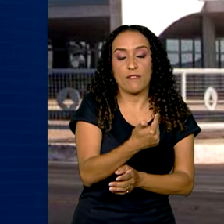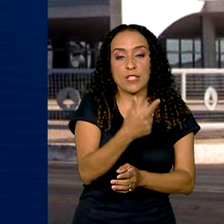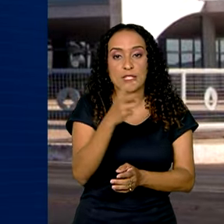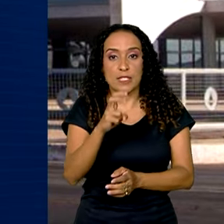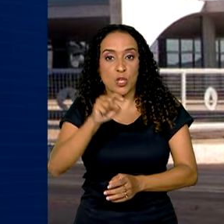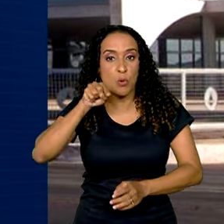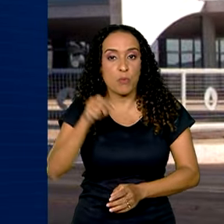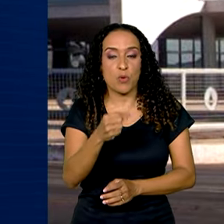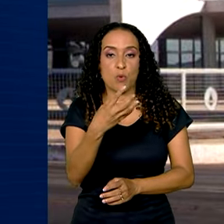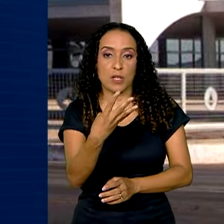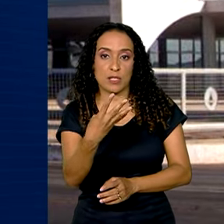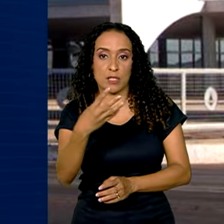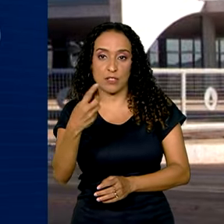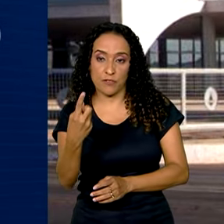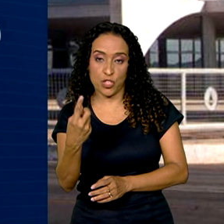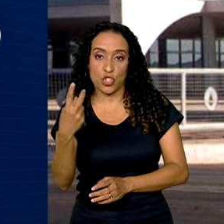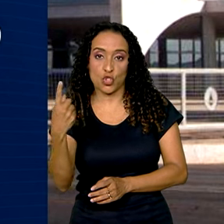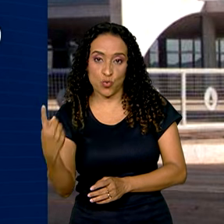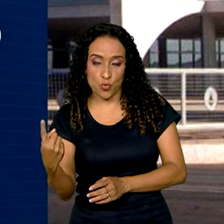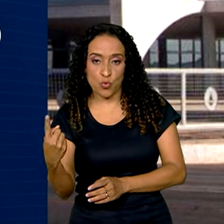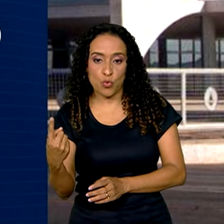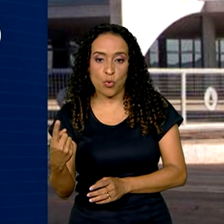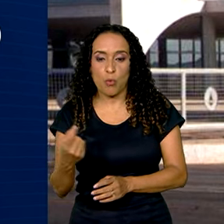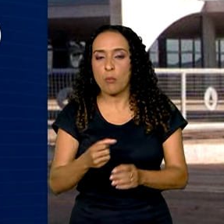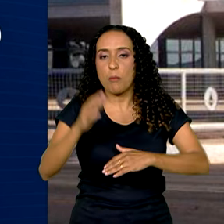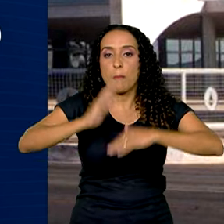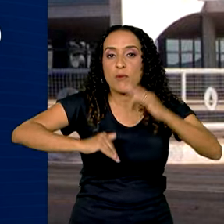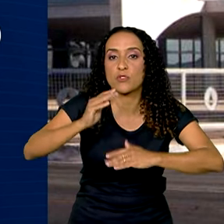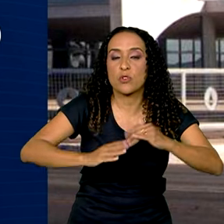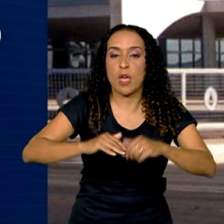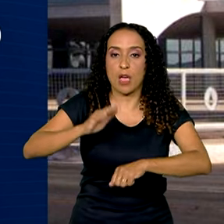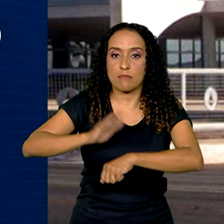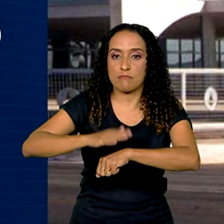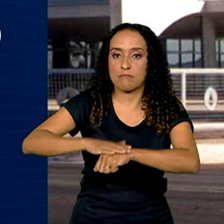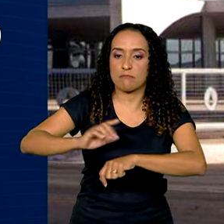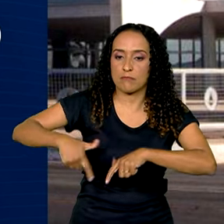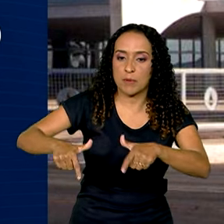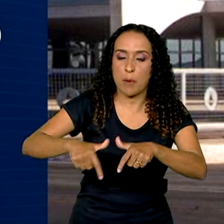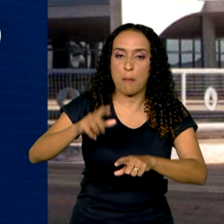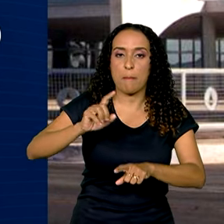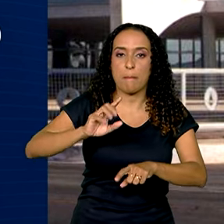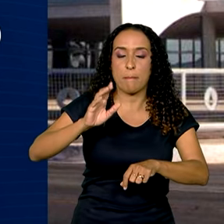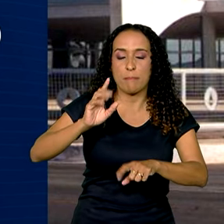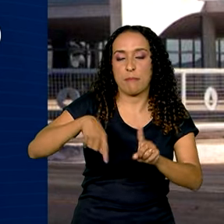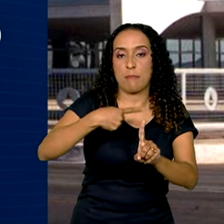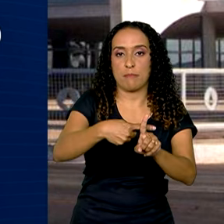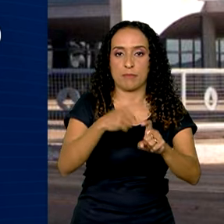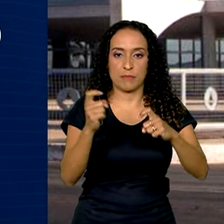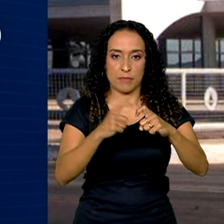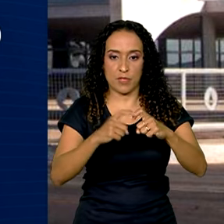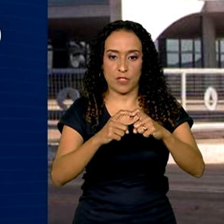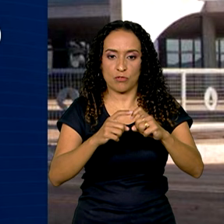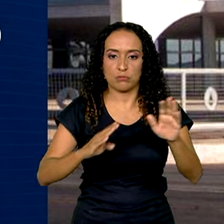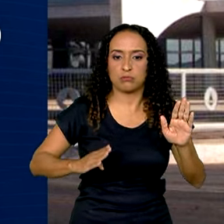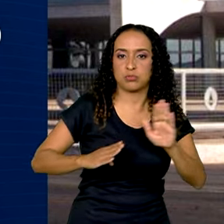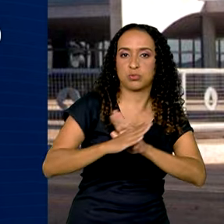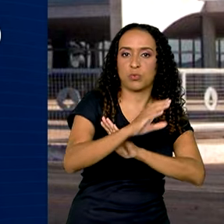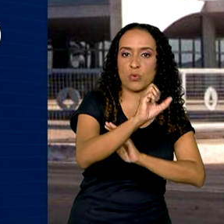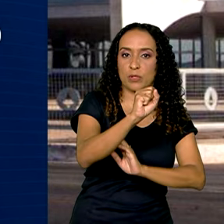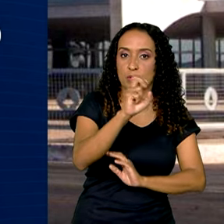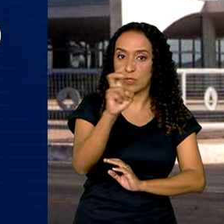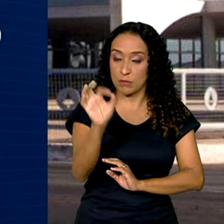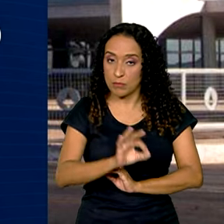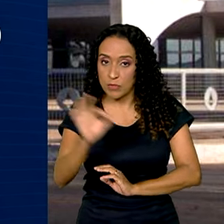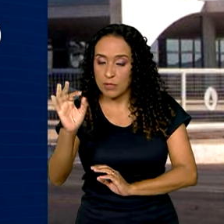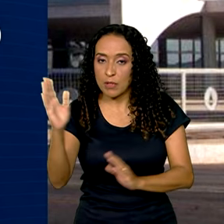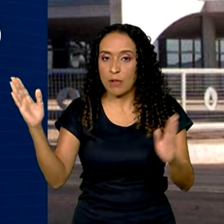25.421 o número de profissionais que atuam no programa Mais Médicos. públicos, crescimento de 85%